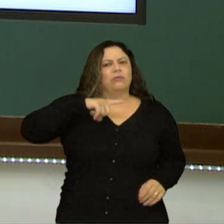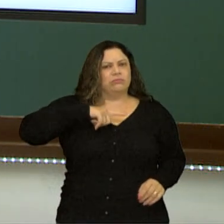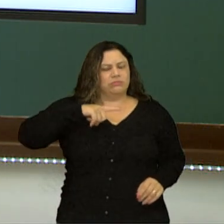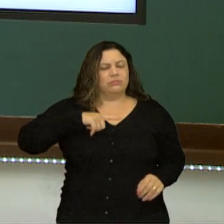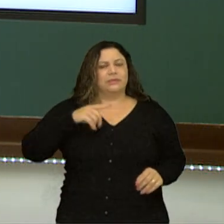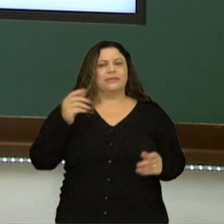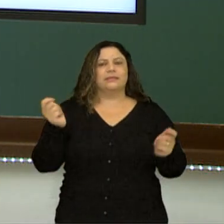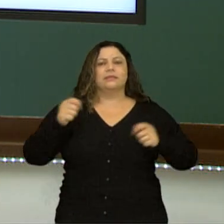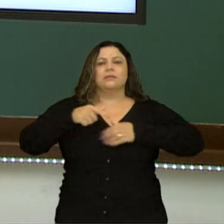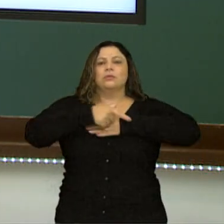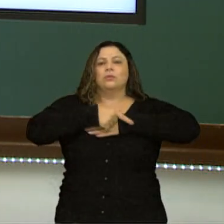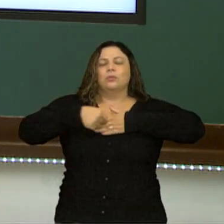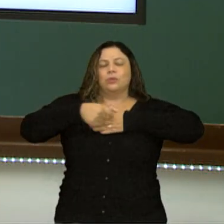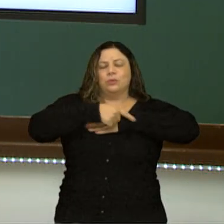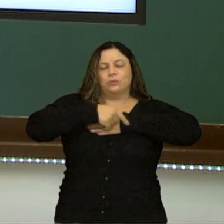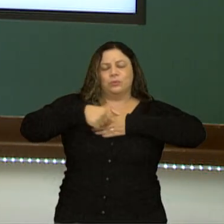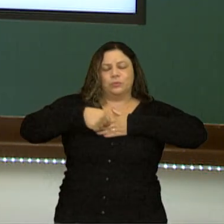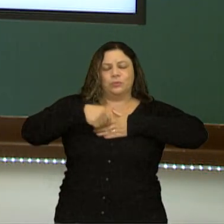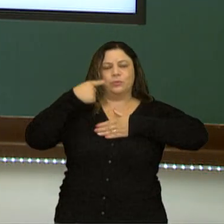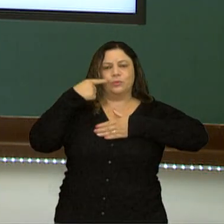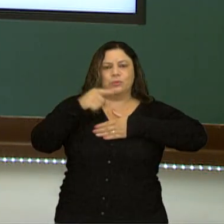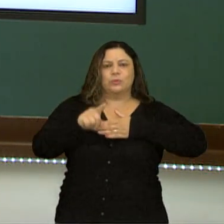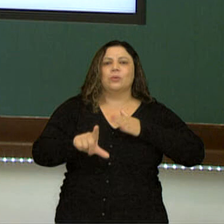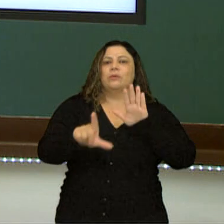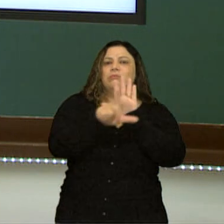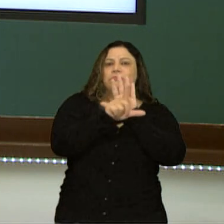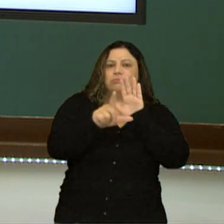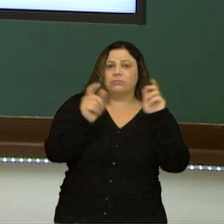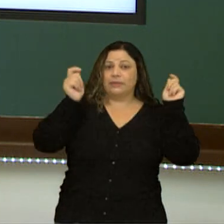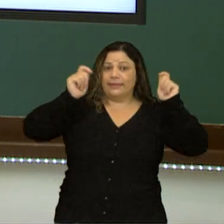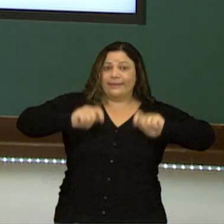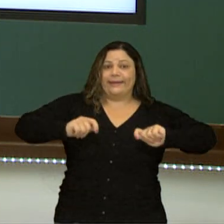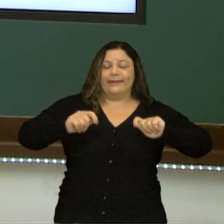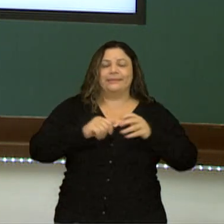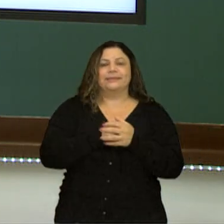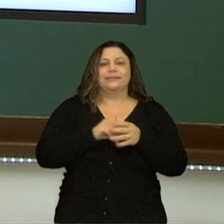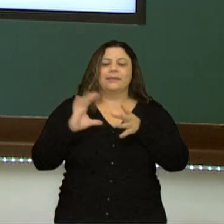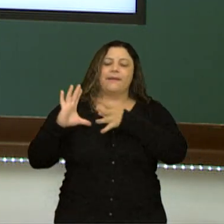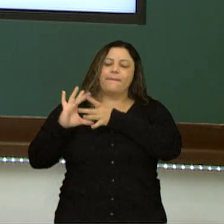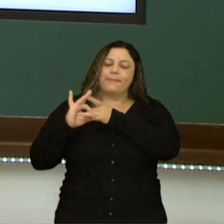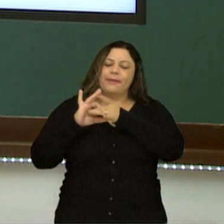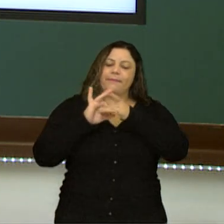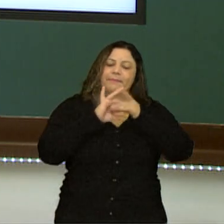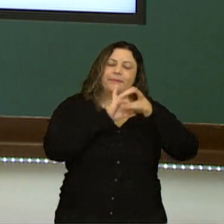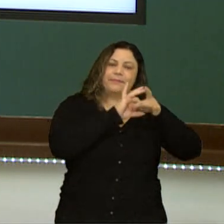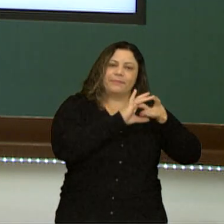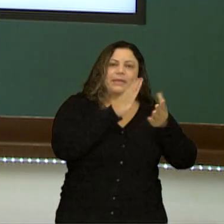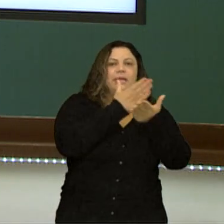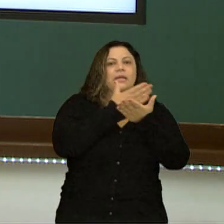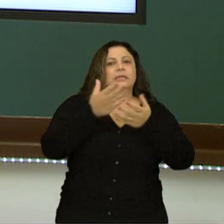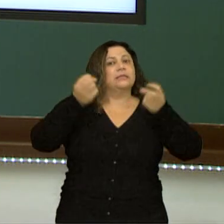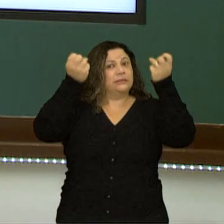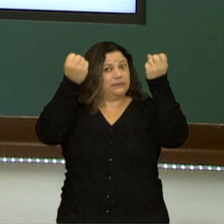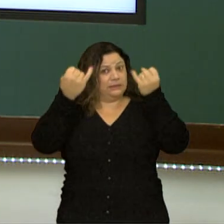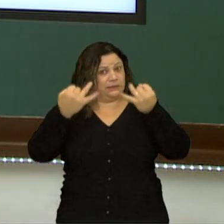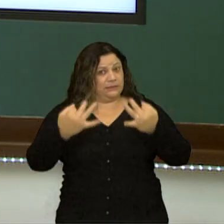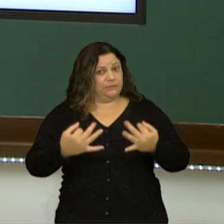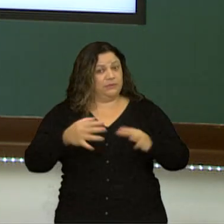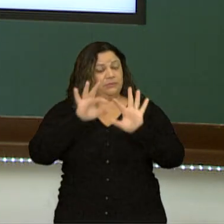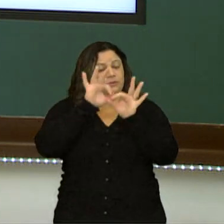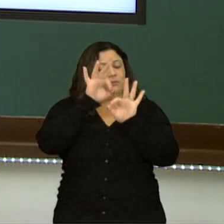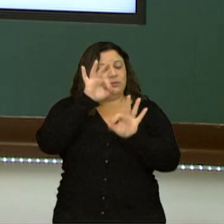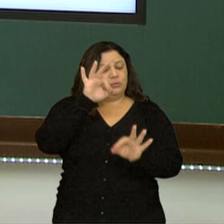O autor, o legislador, ele tece as considerações iniciais para poder